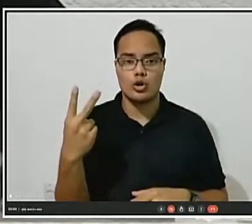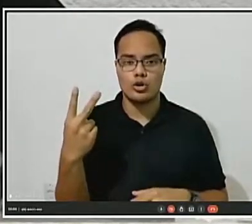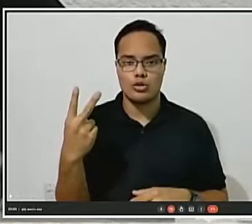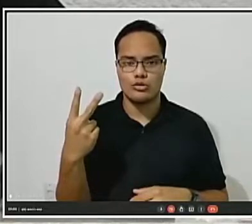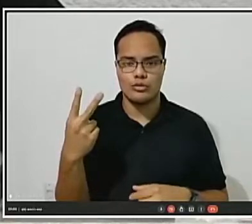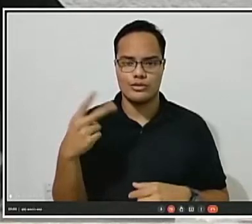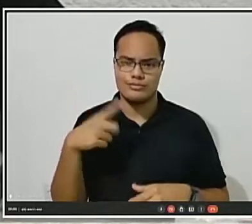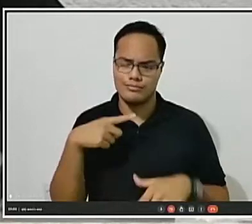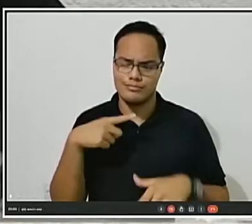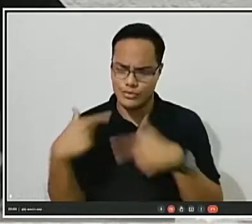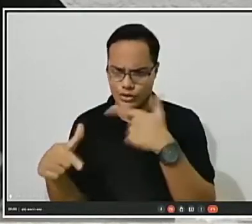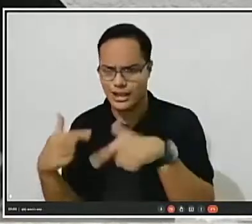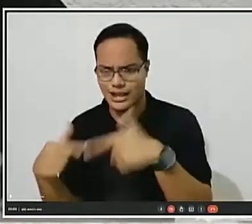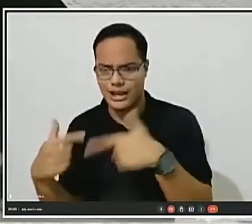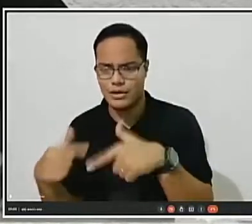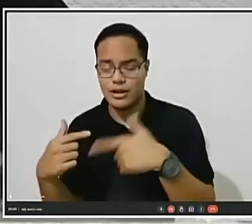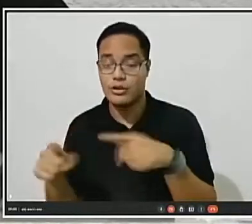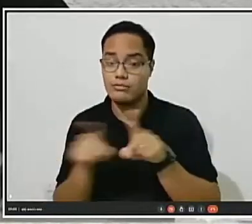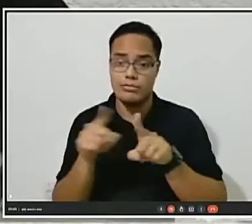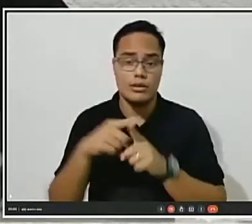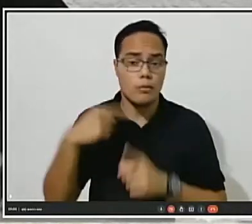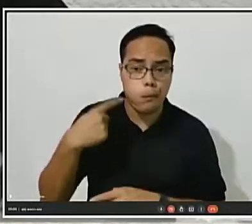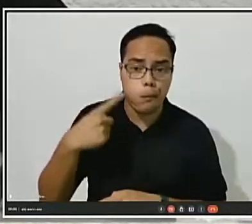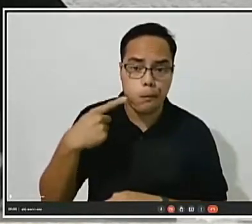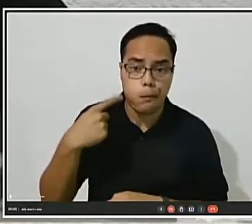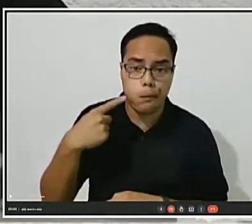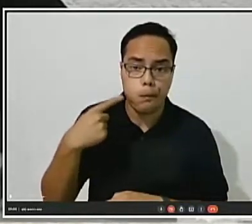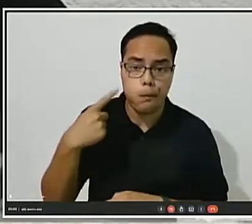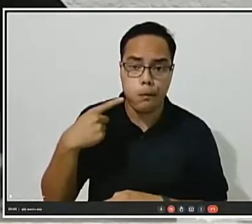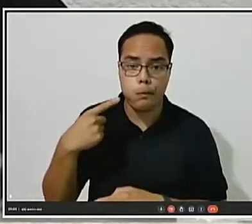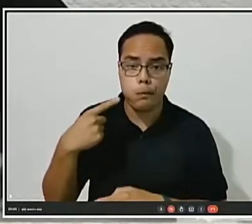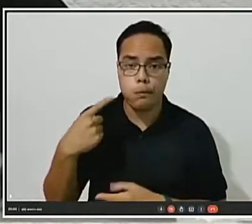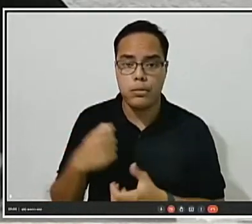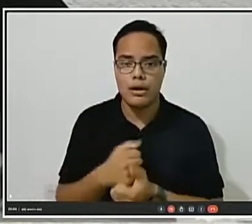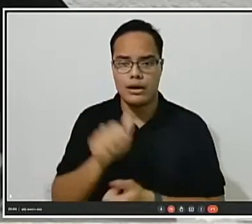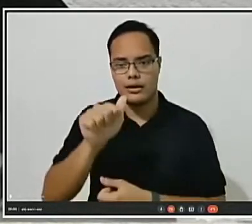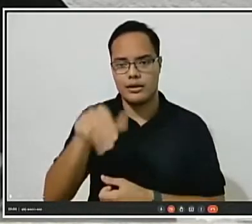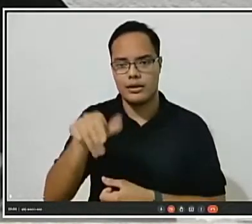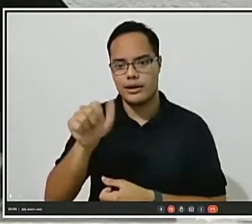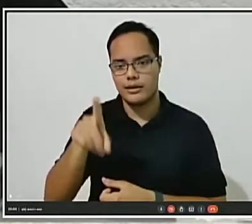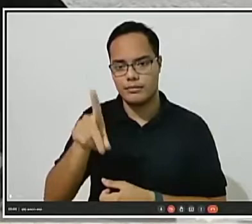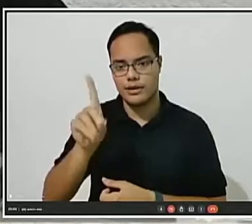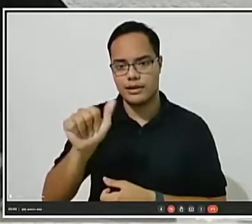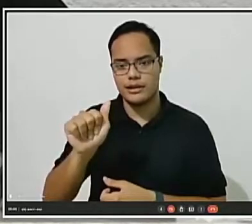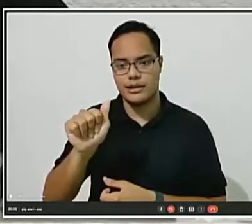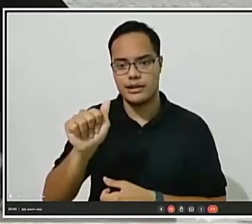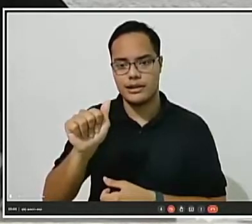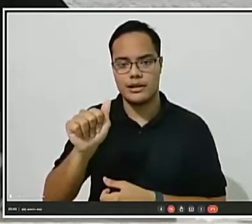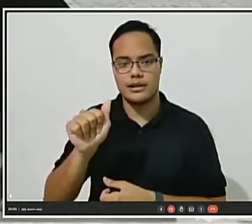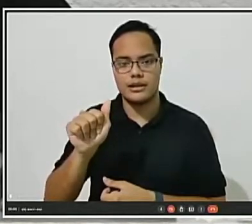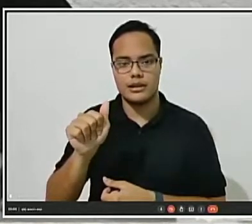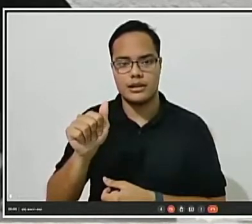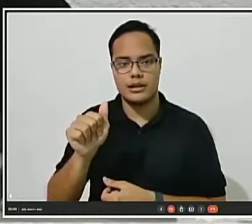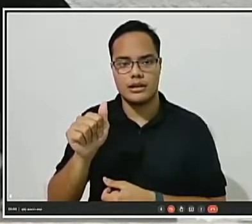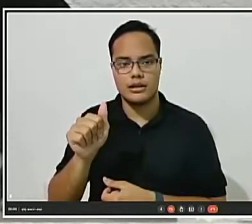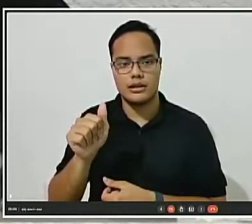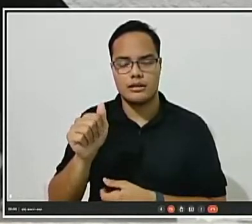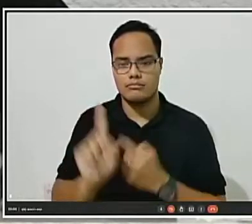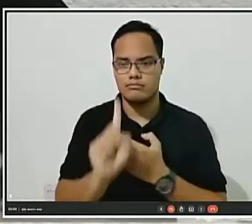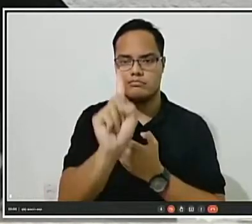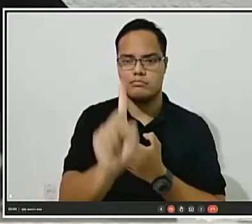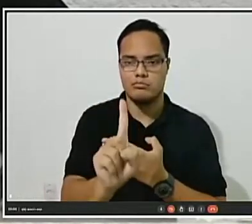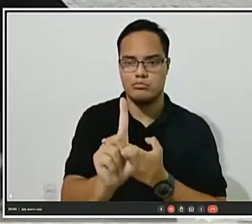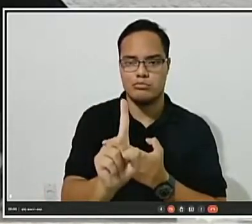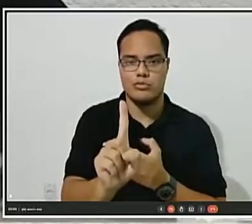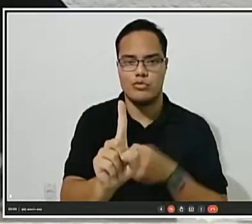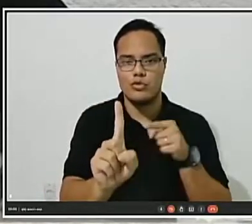também a advogada Amanda, que representa parte dos funcionários da saúde,